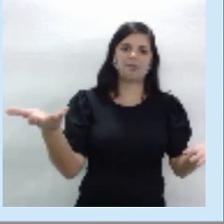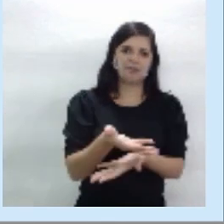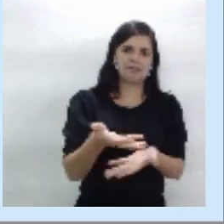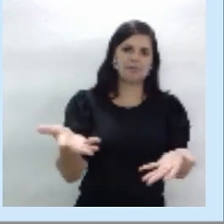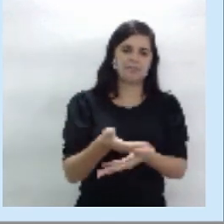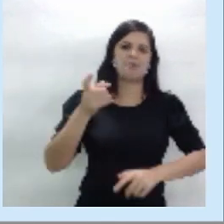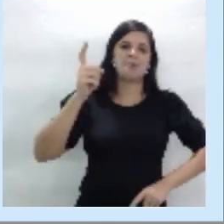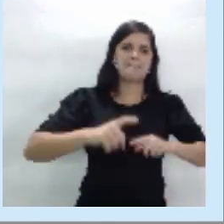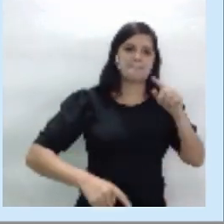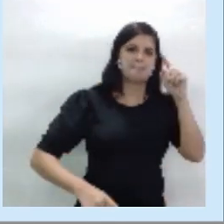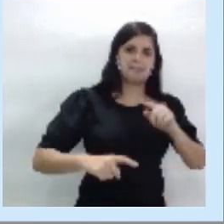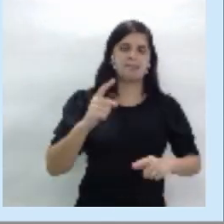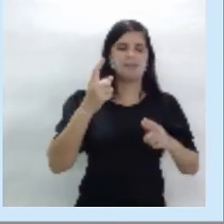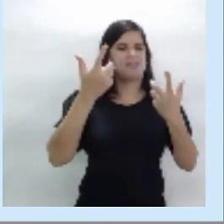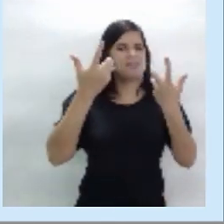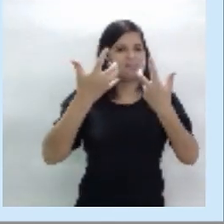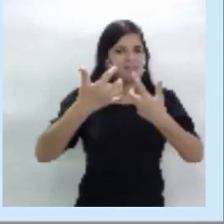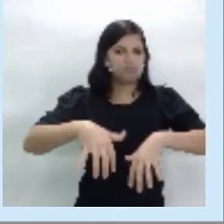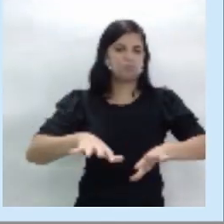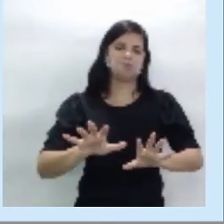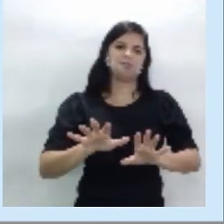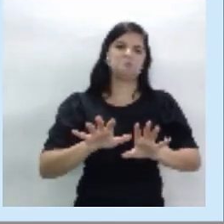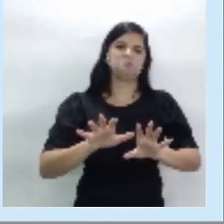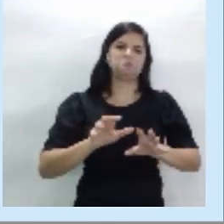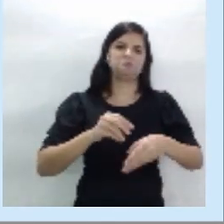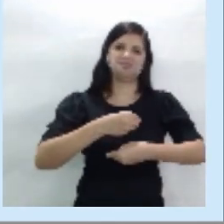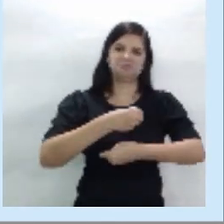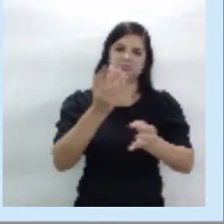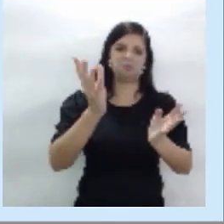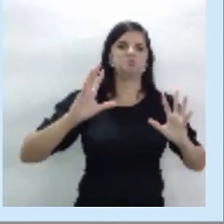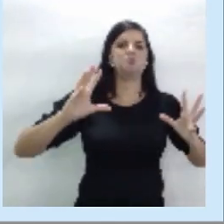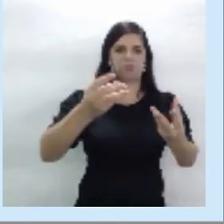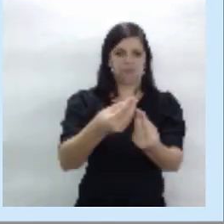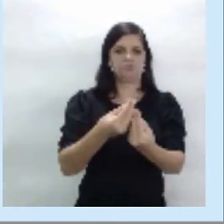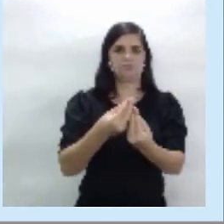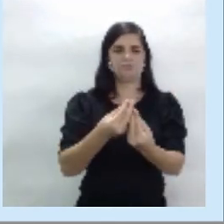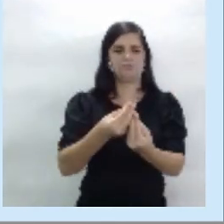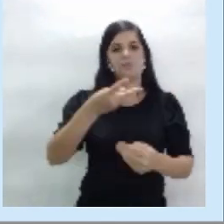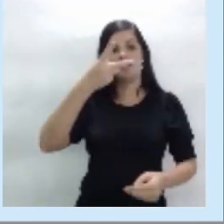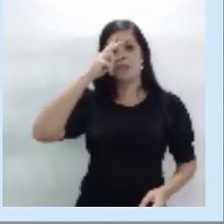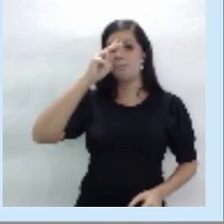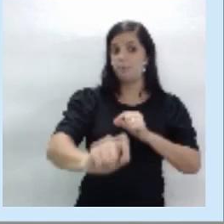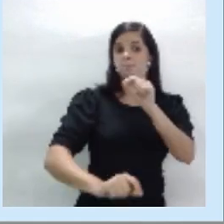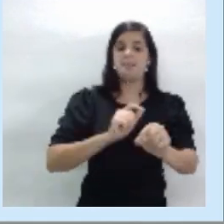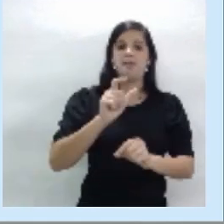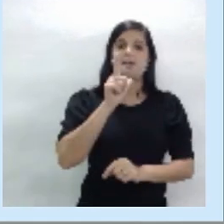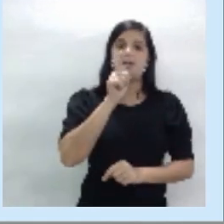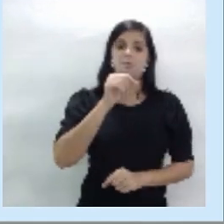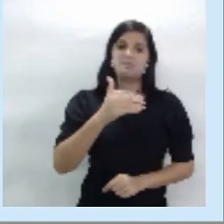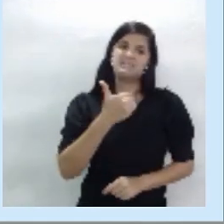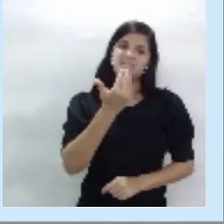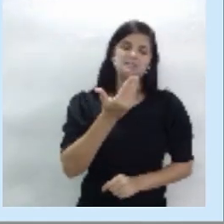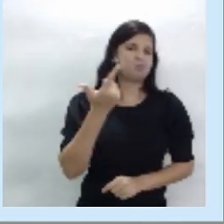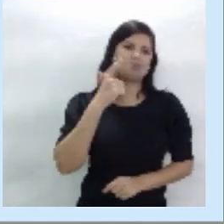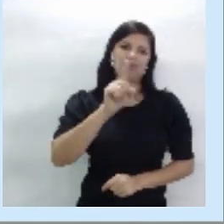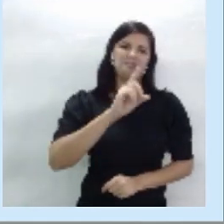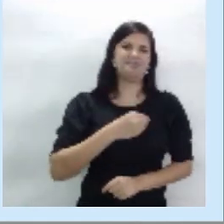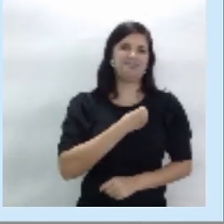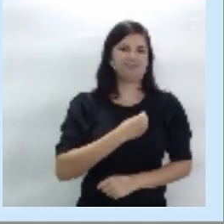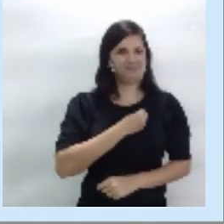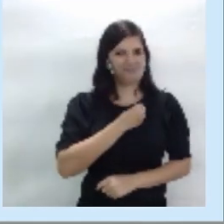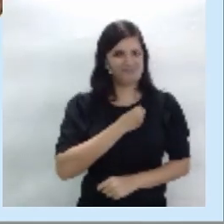esse recurso natural disponível para nós, tá? Lembrando para vocês que sem a água a gente não consegue sobreviver,